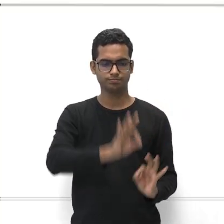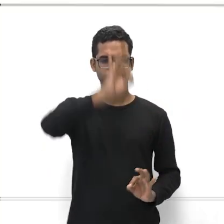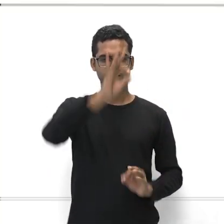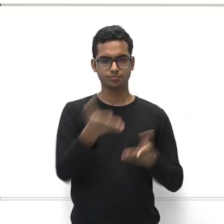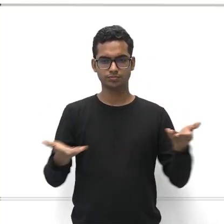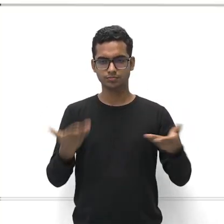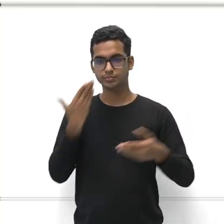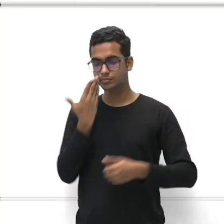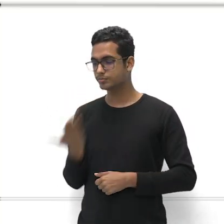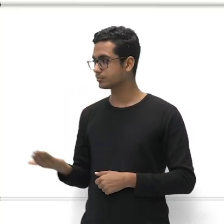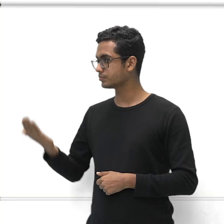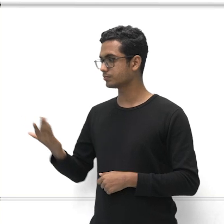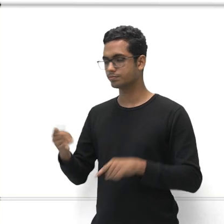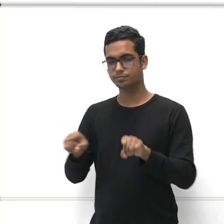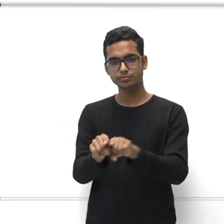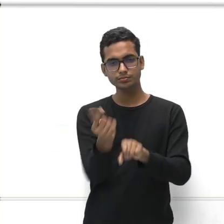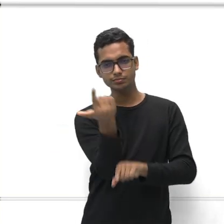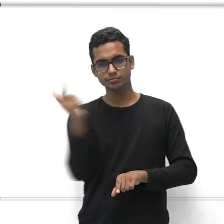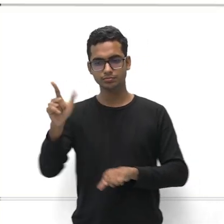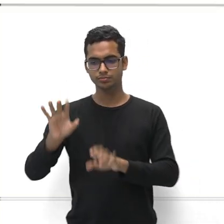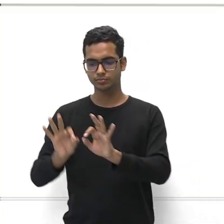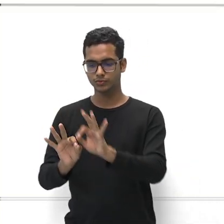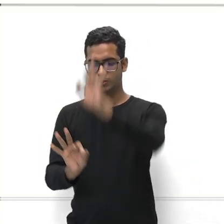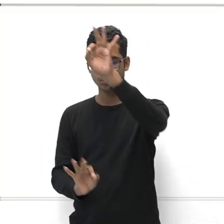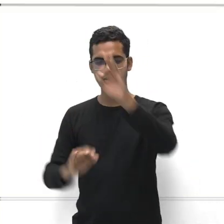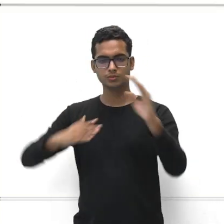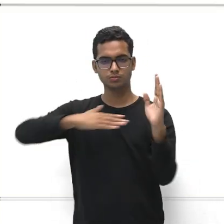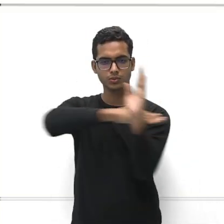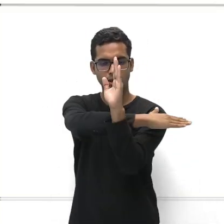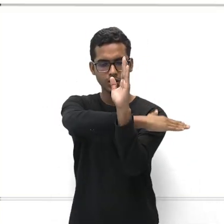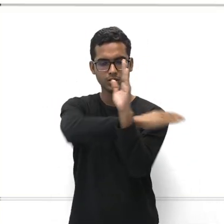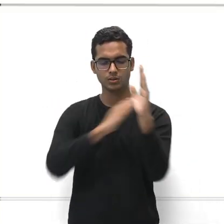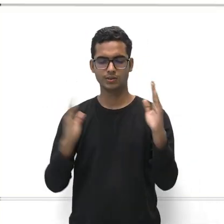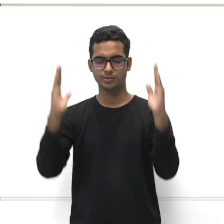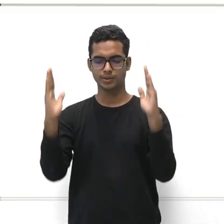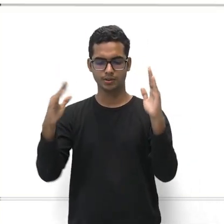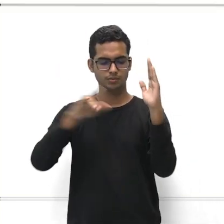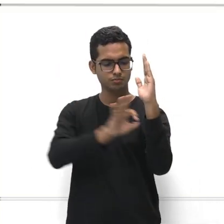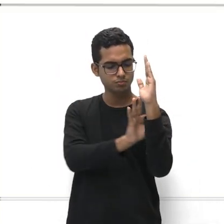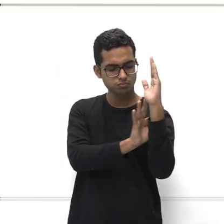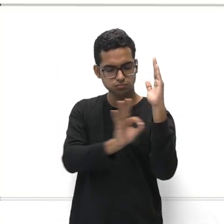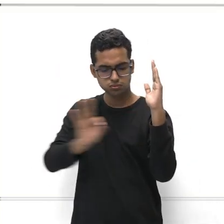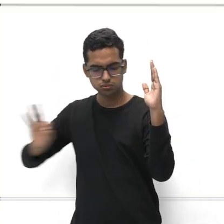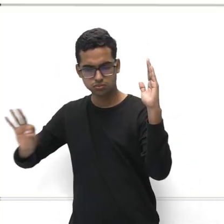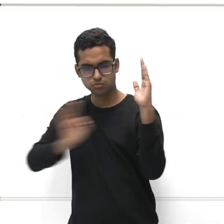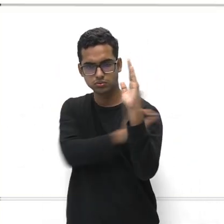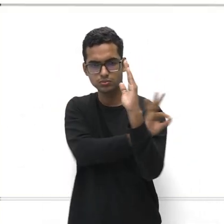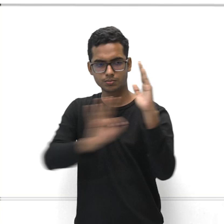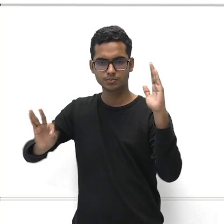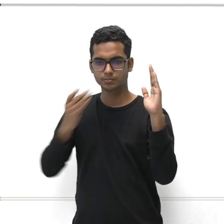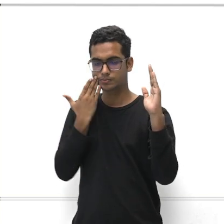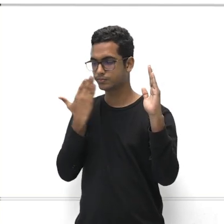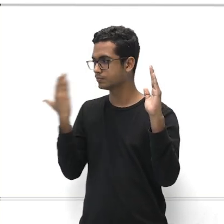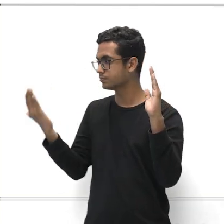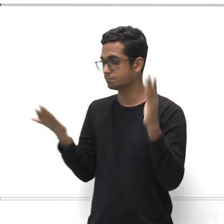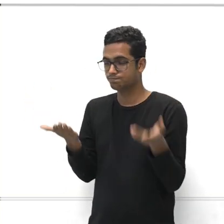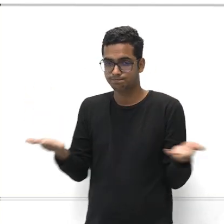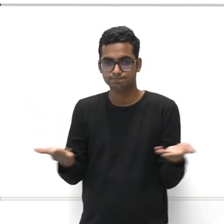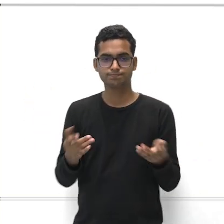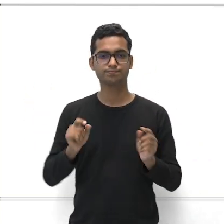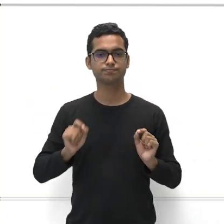Vamos traçar aqui a nossa outra reta perpendicular. Muito bem. Agora que